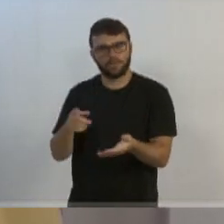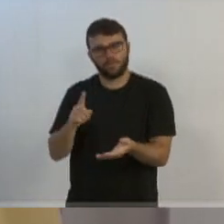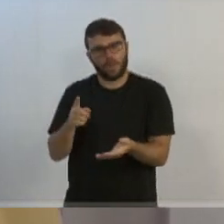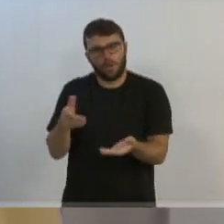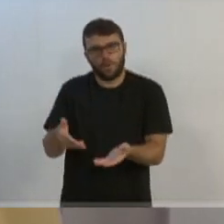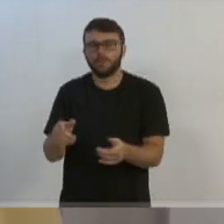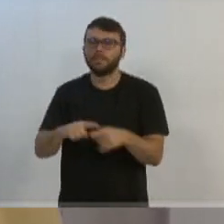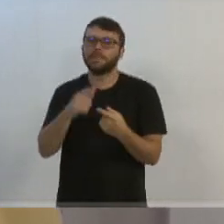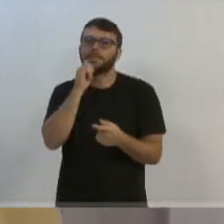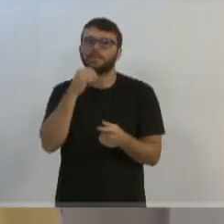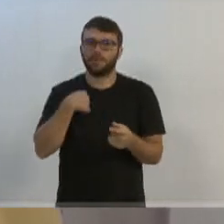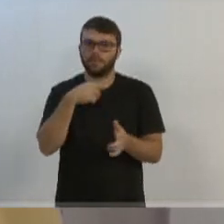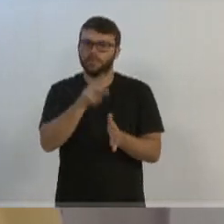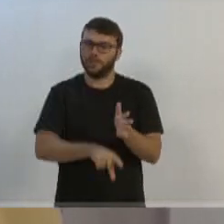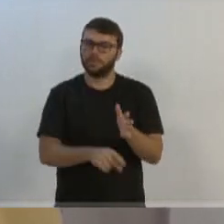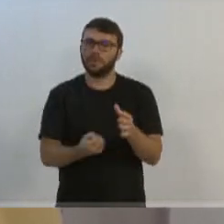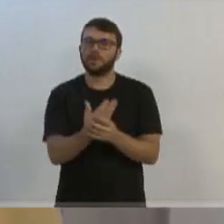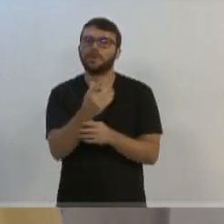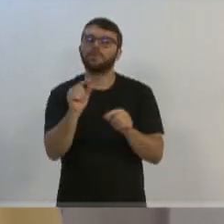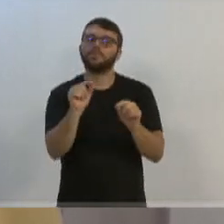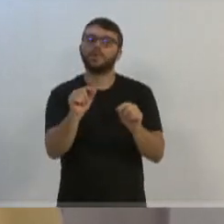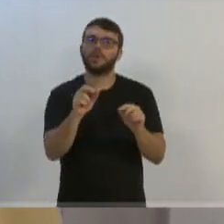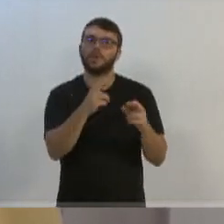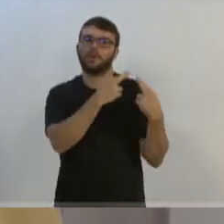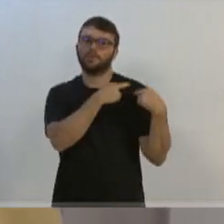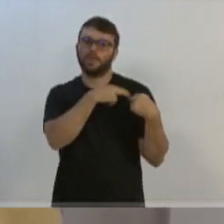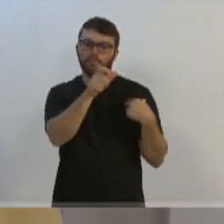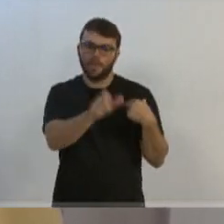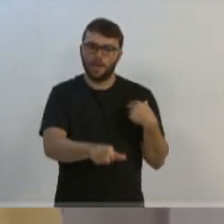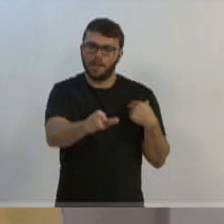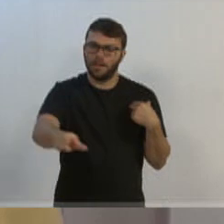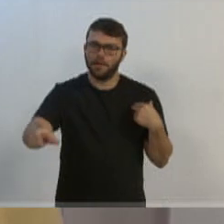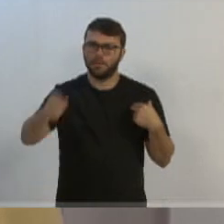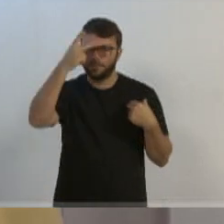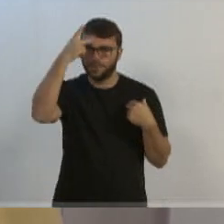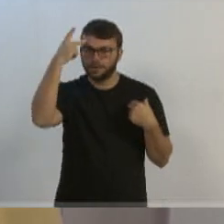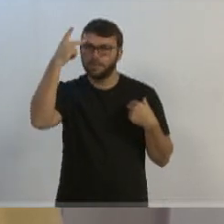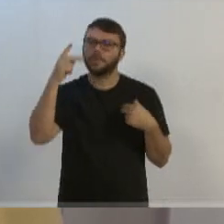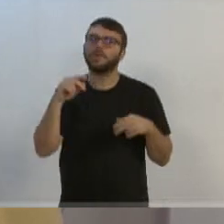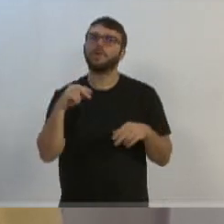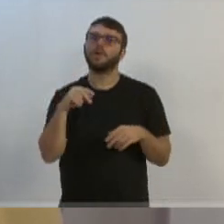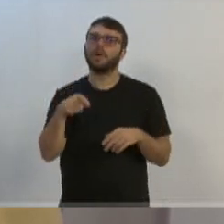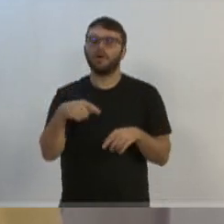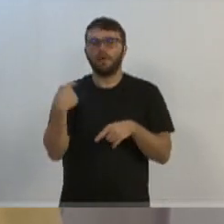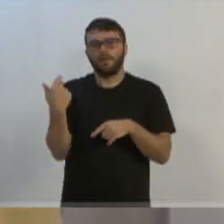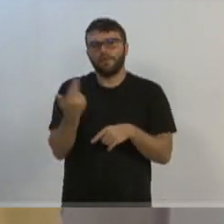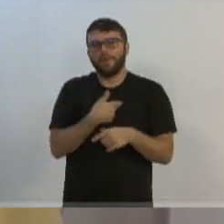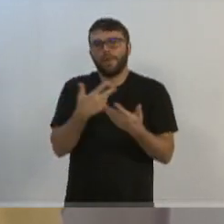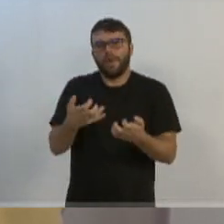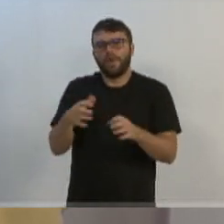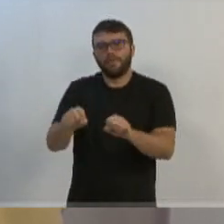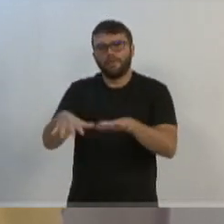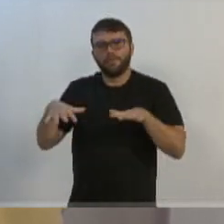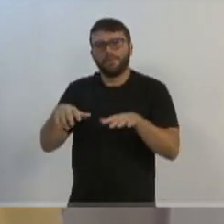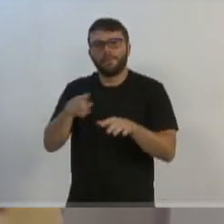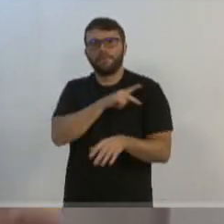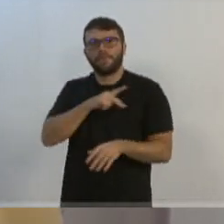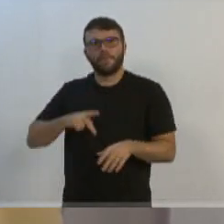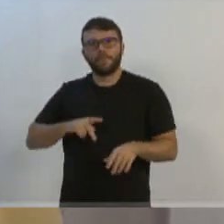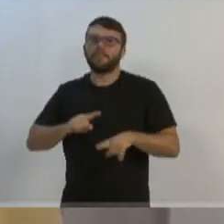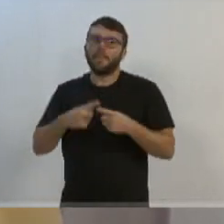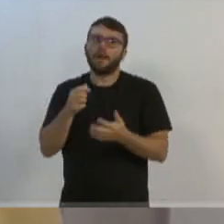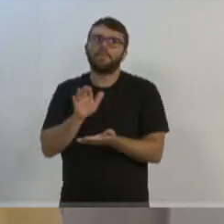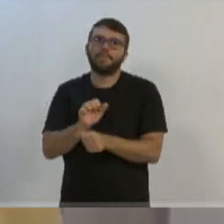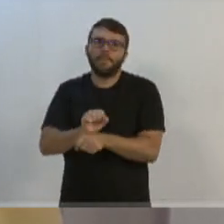um projeto de minha autoria que trata sobre responsabilidade civil, e que o Executivo ficou de fazer audiência pública e durante 1